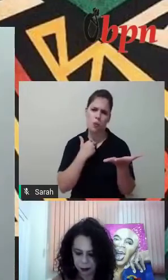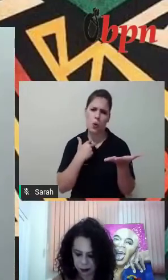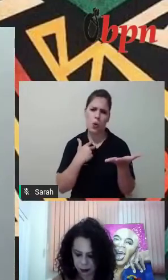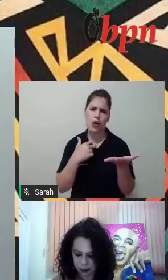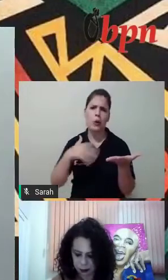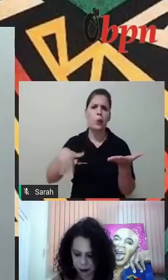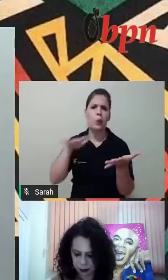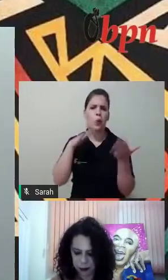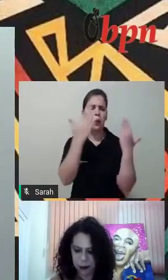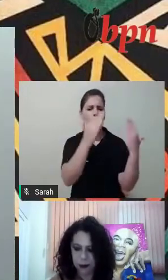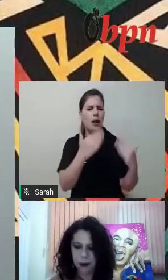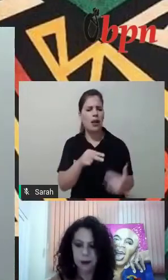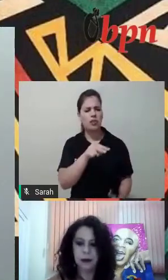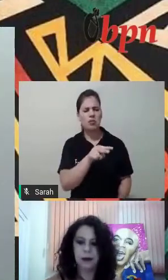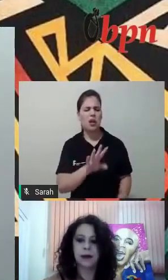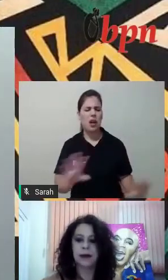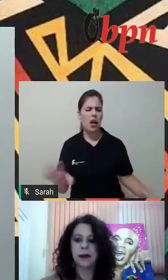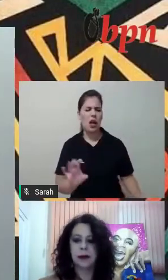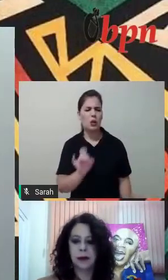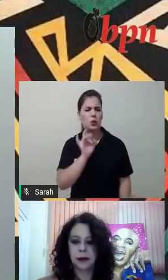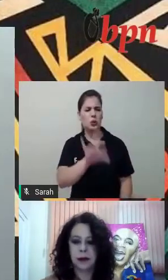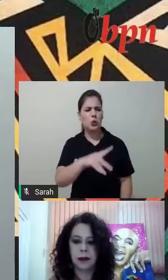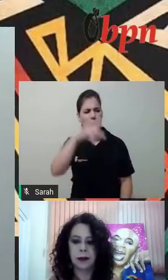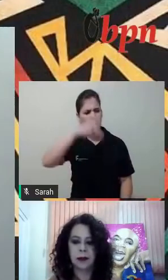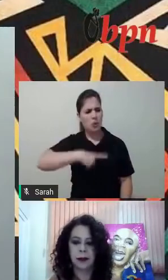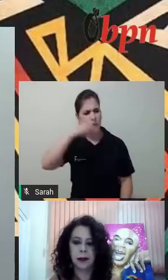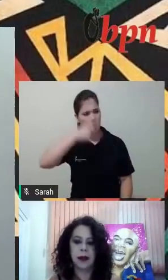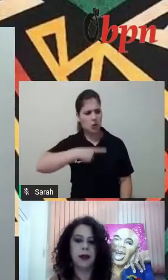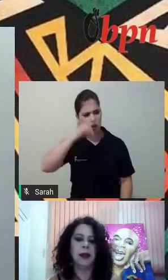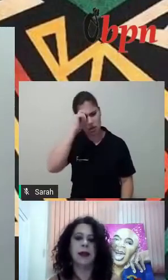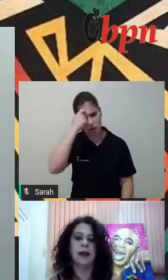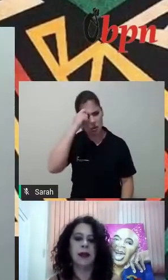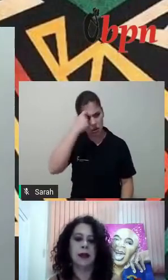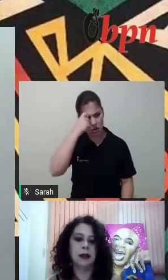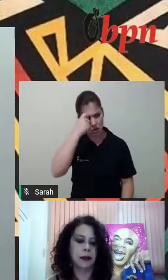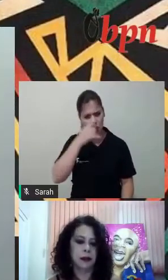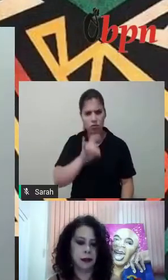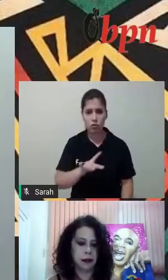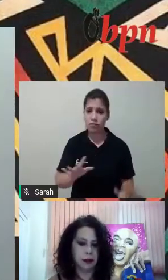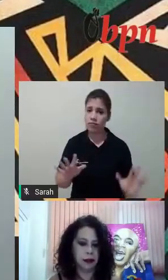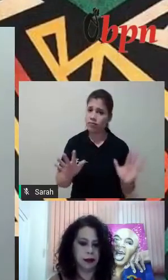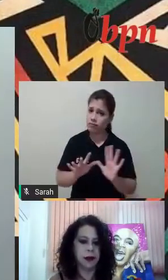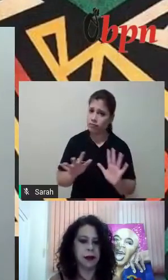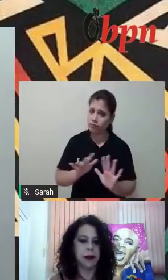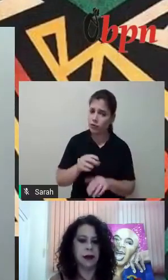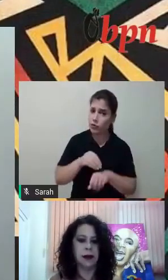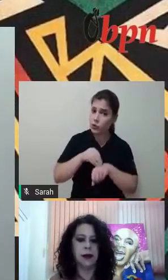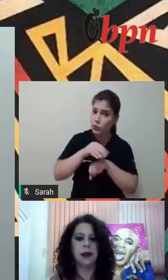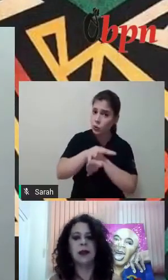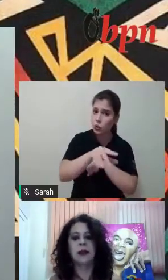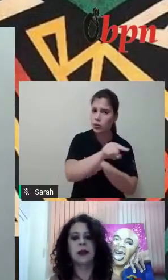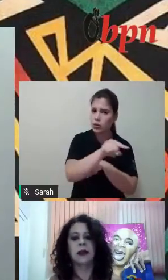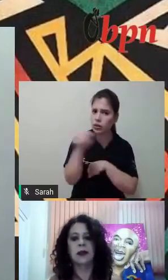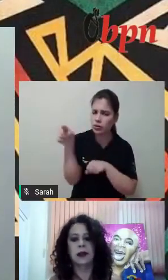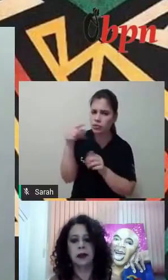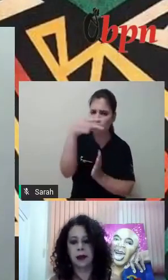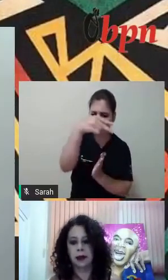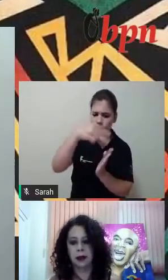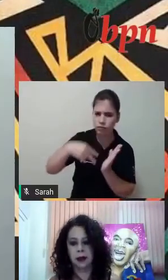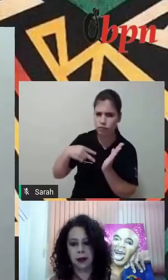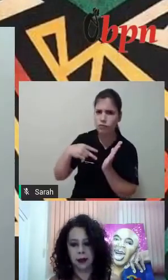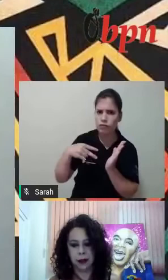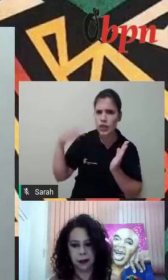uma sugestão para ler os nossos textos com outro aporte teórico. Por